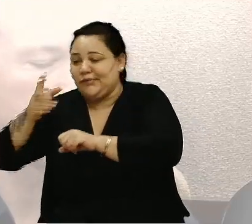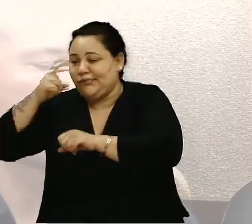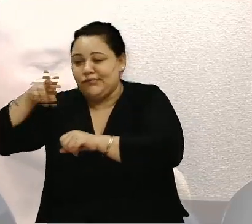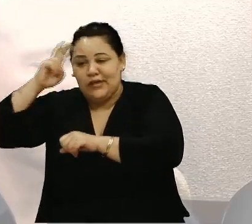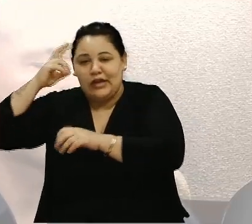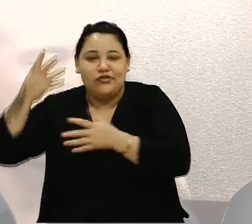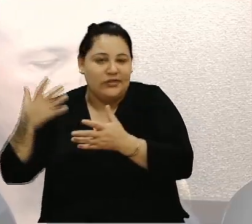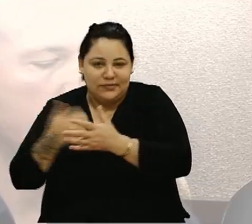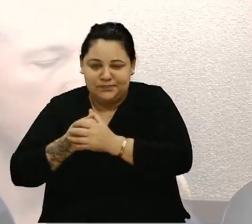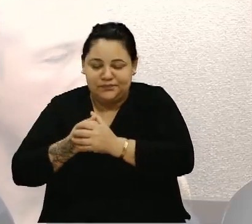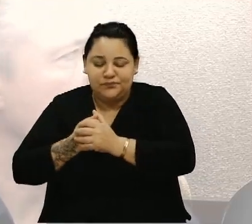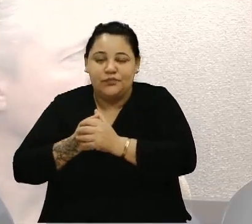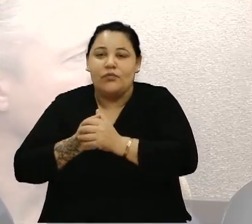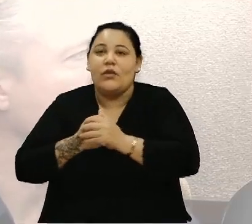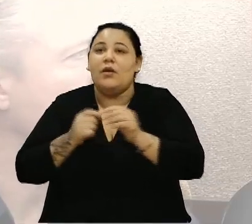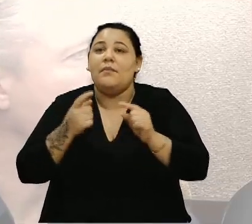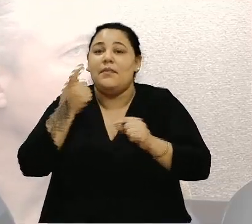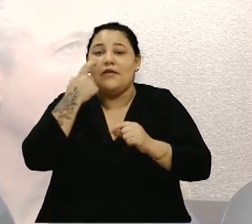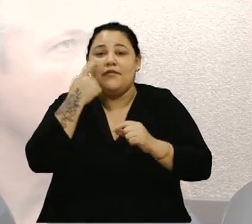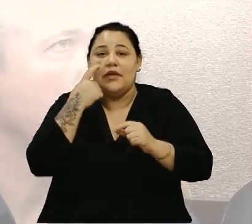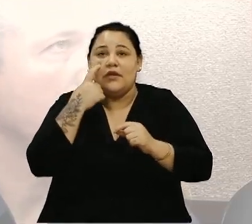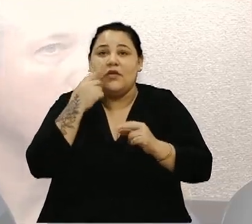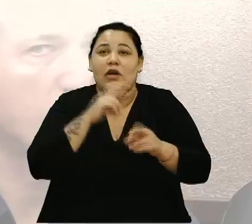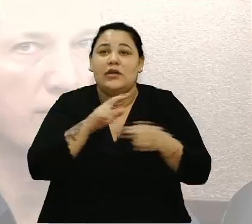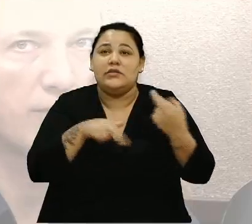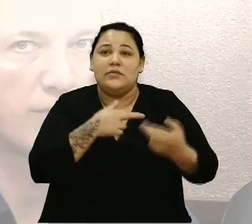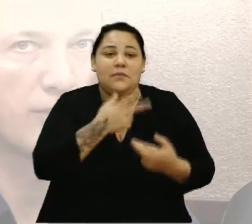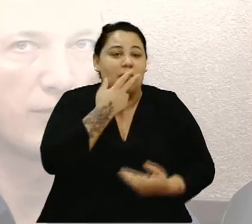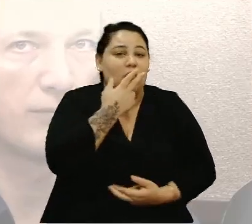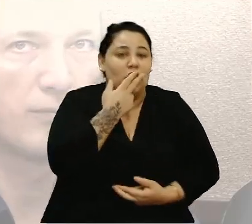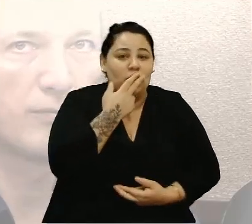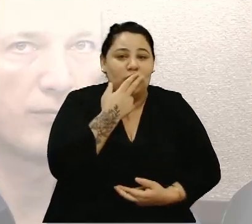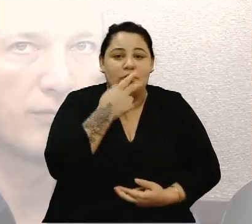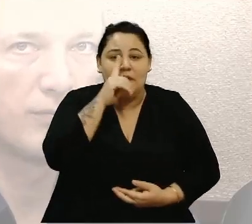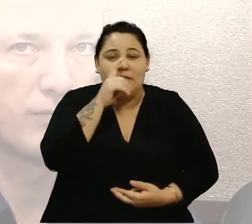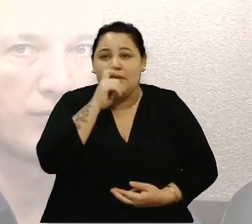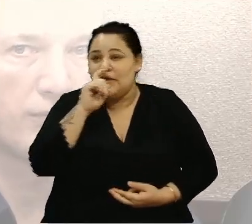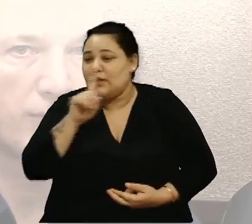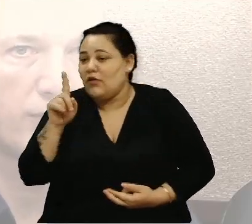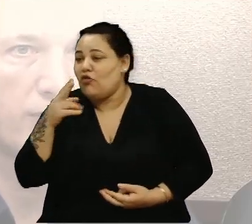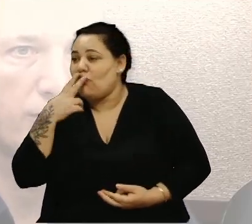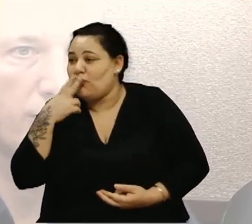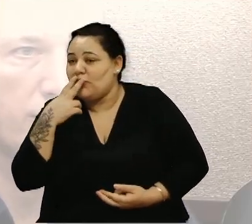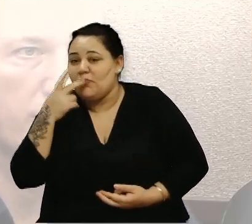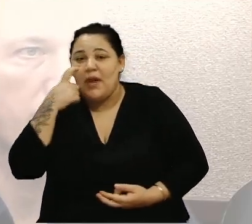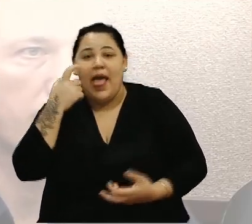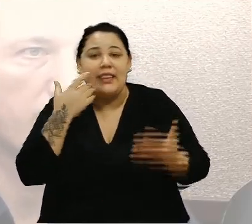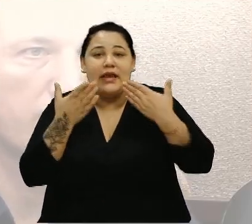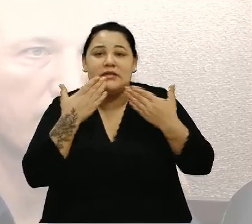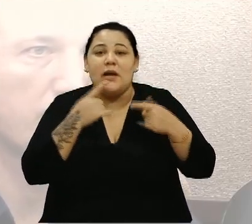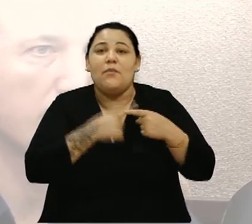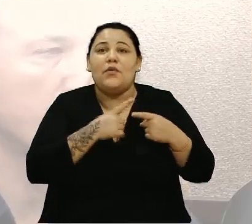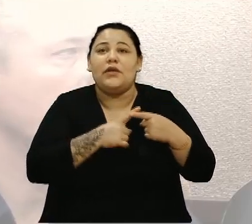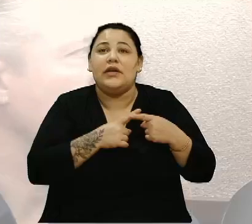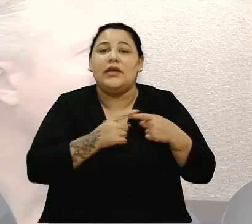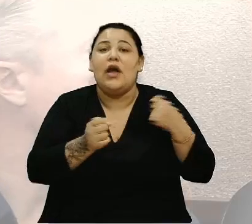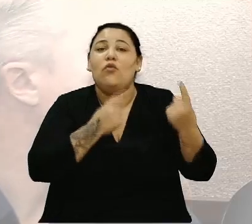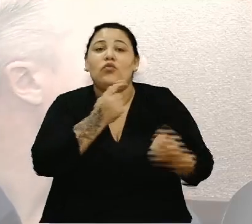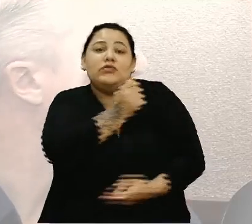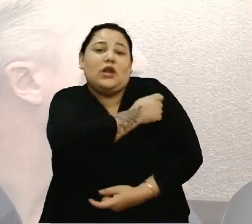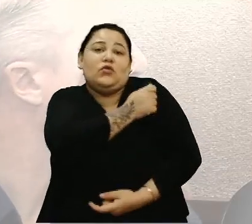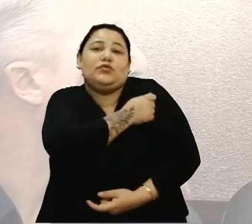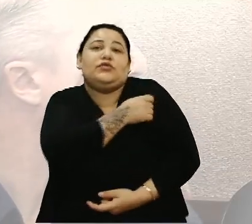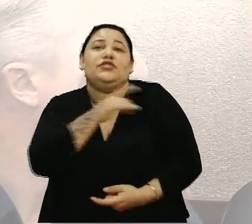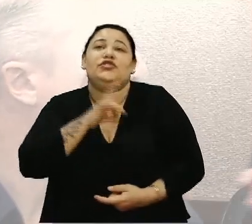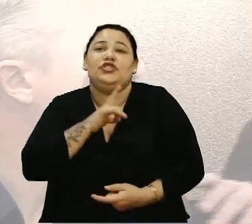qual a relação pais fumantes e pais não fumantes, para verificar por que certos alunos